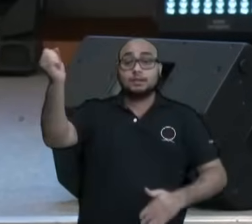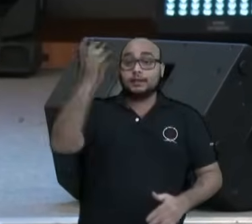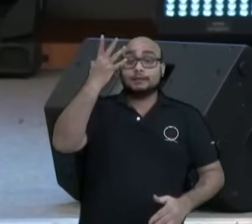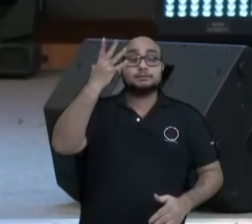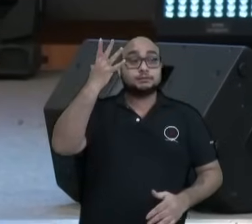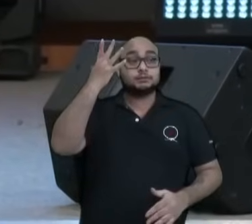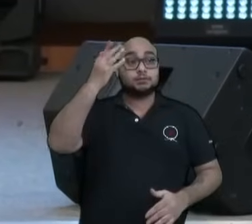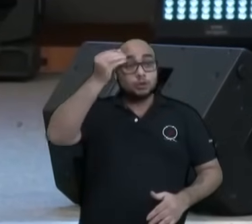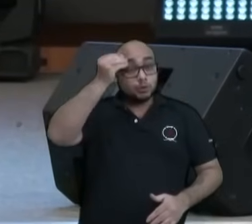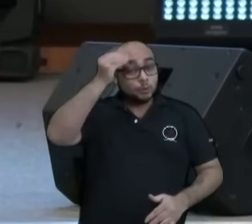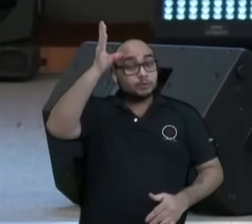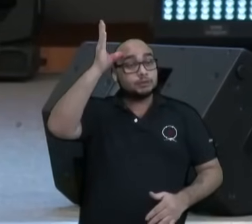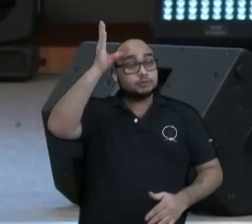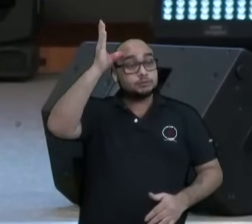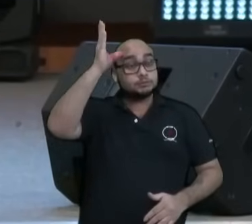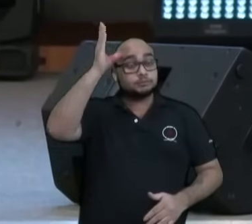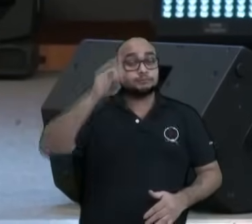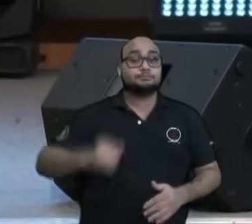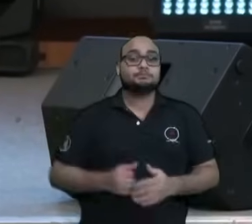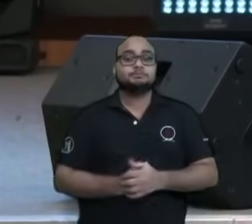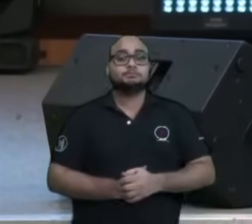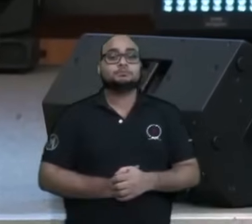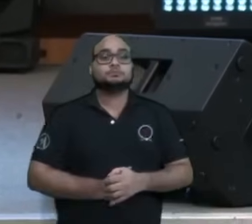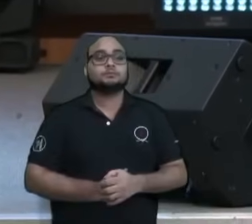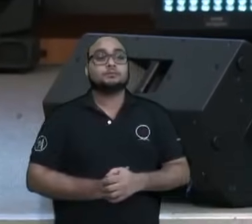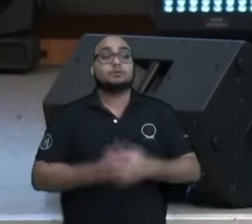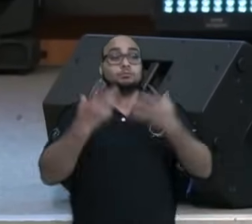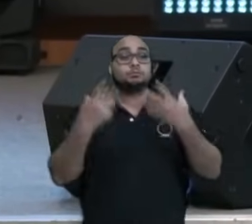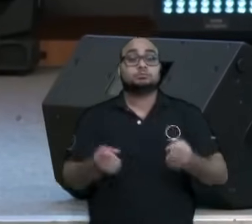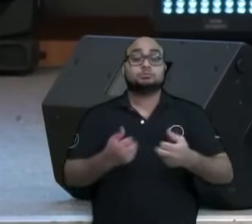pelas suas próprias heresias ou por heresia dos